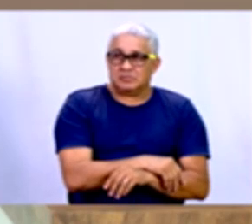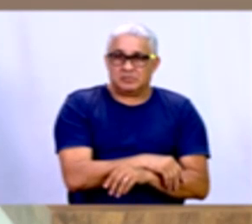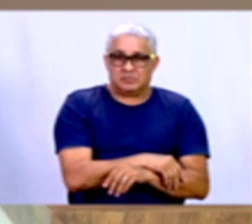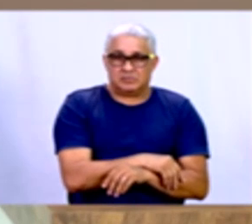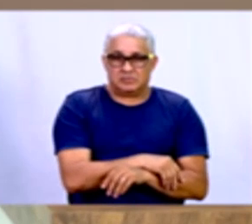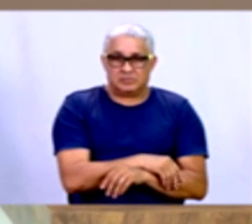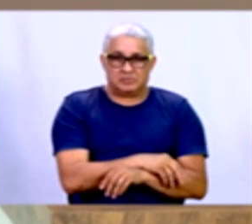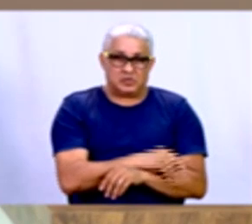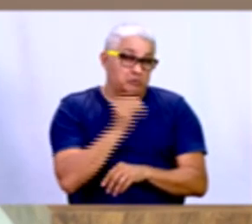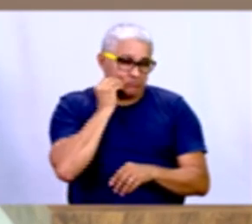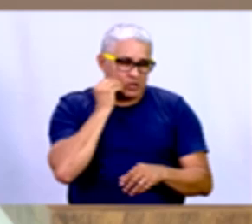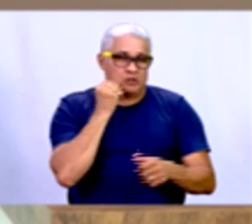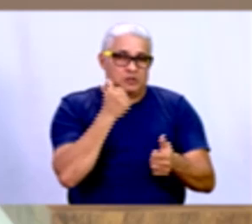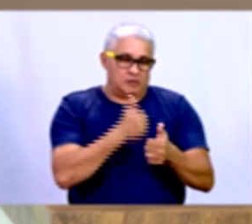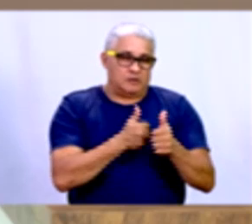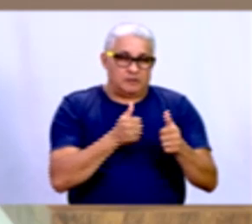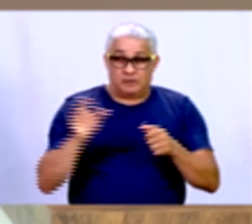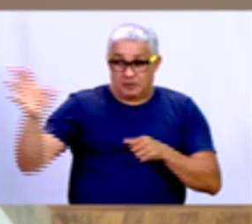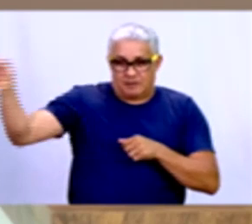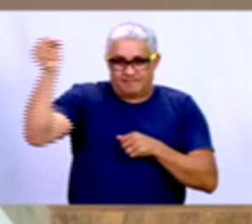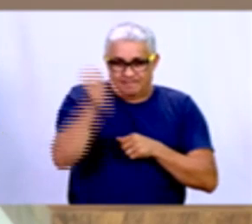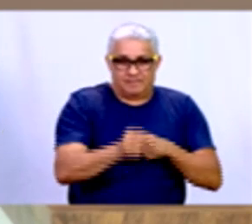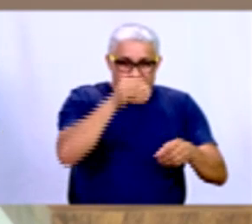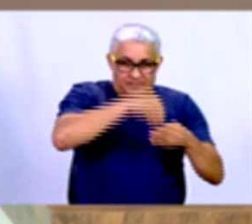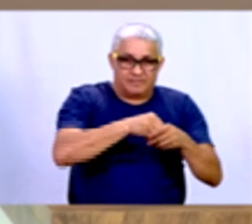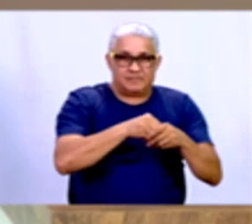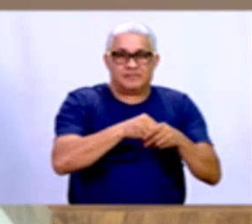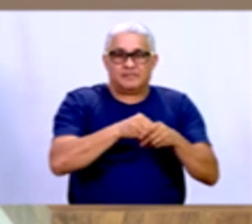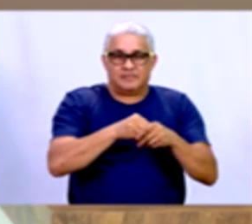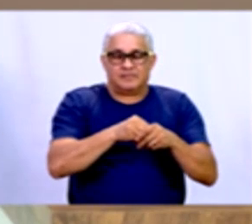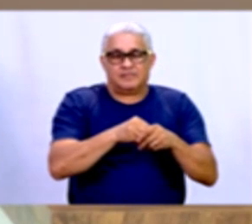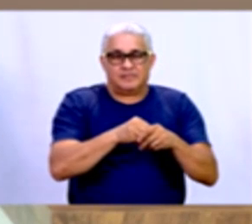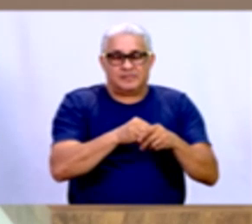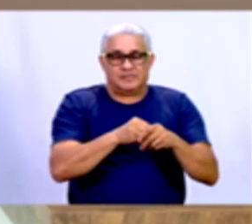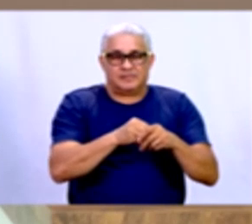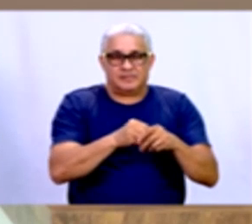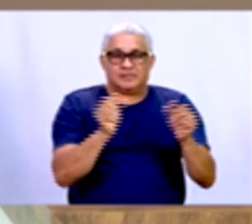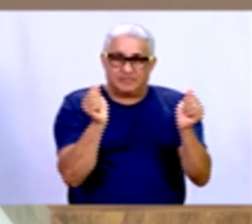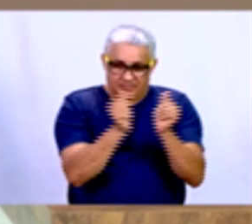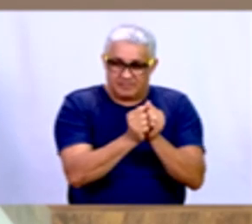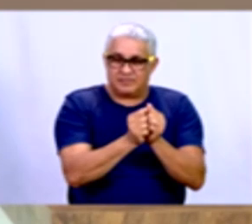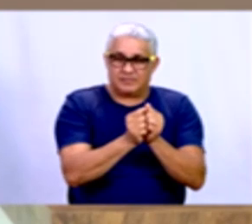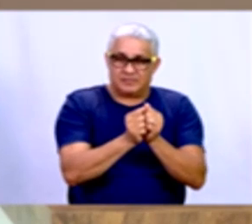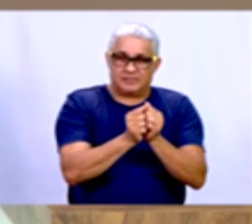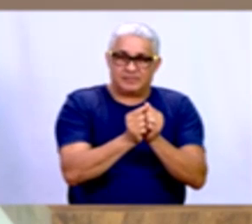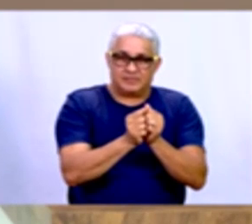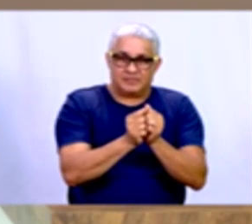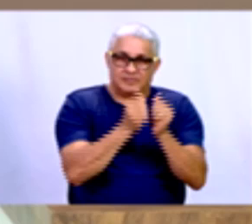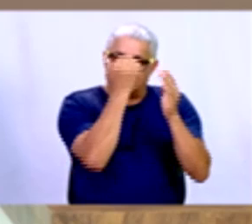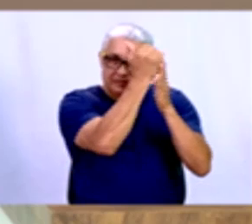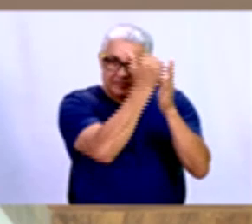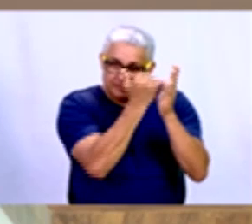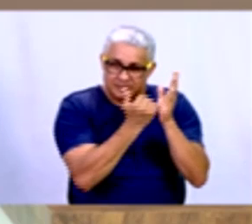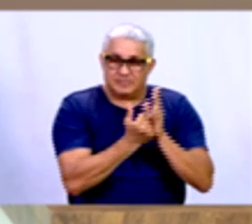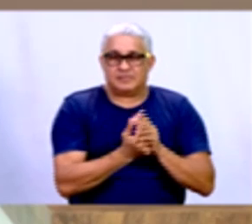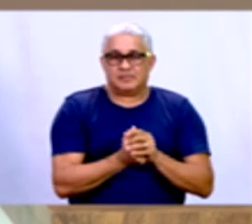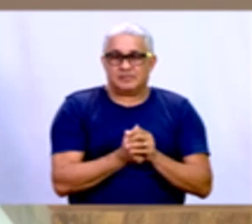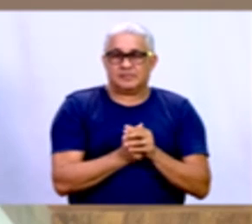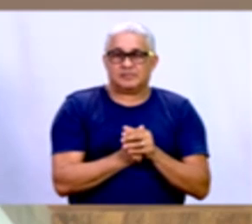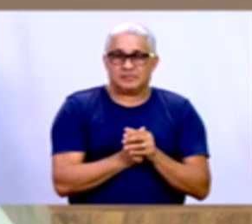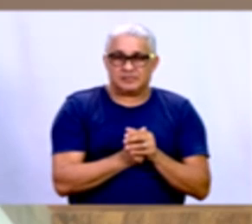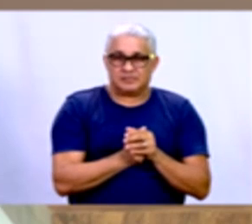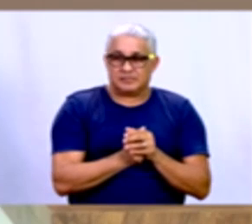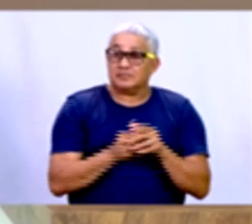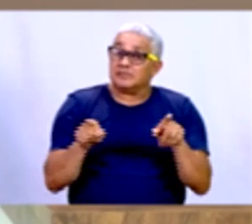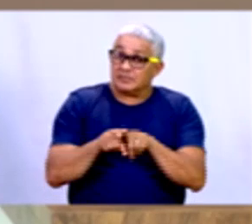tentamos envolver o usuário no processo de análise de requisitos, tanto os requisitos funcionais como não funcionais. De certa forma, o